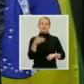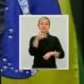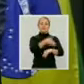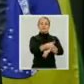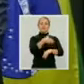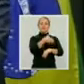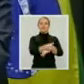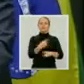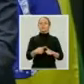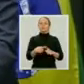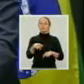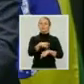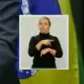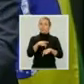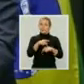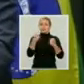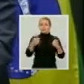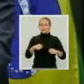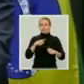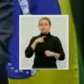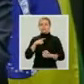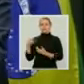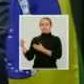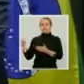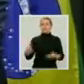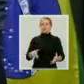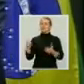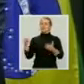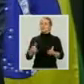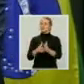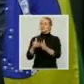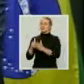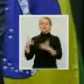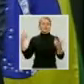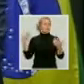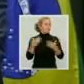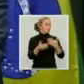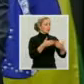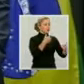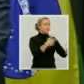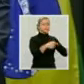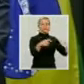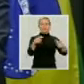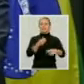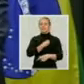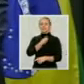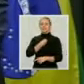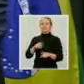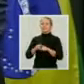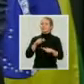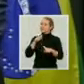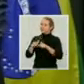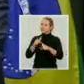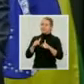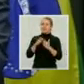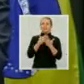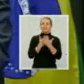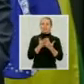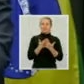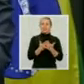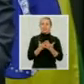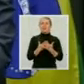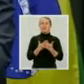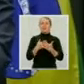O país precisa da participação de vocês, isso em todos os contextos da vida, trabalho, escola, lazer,